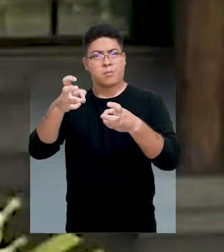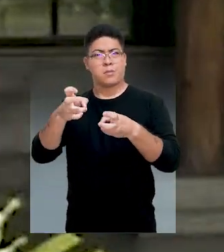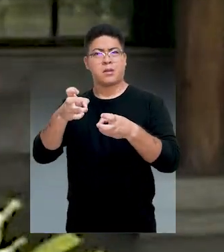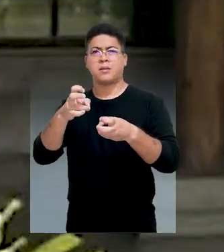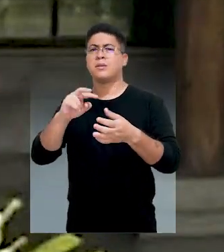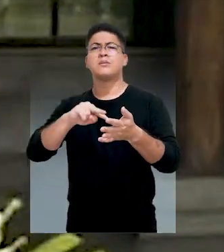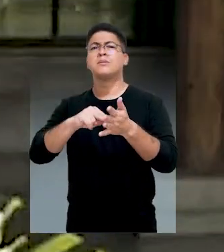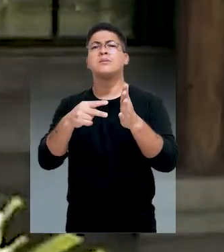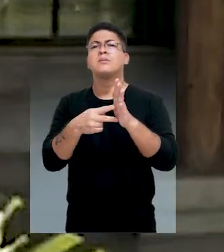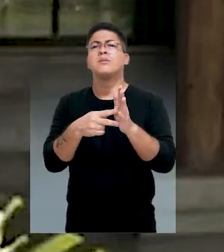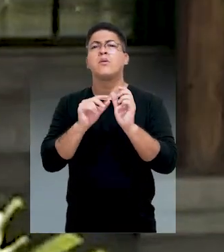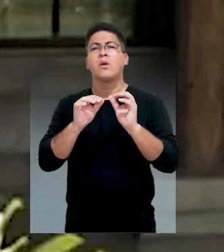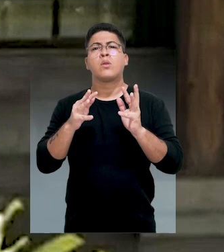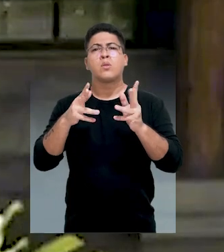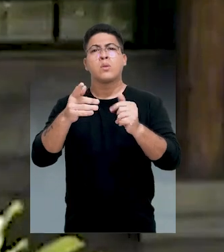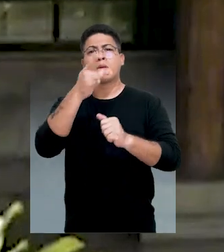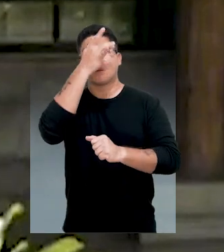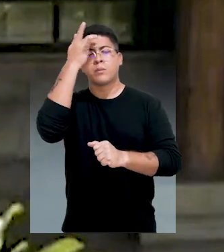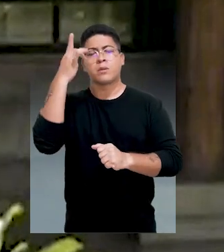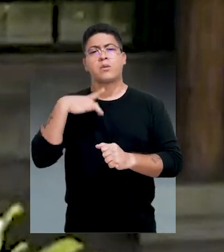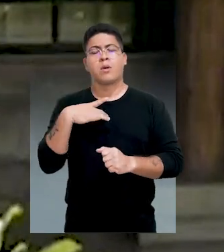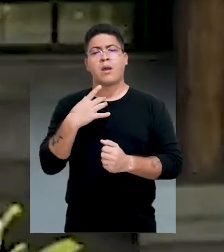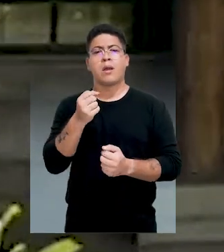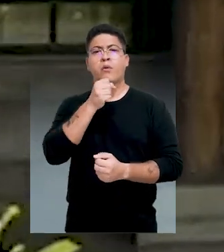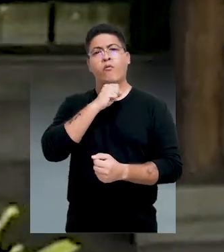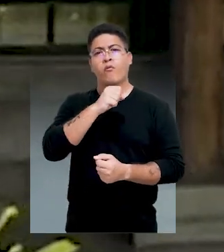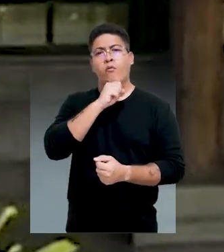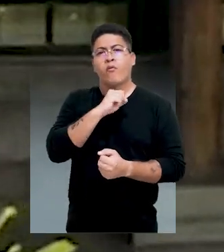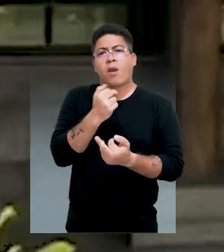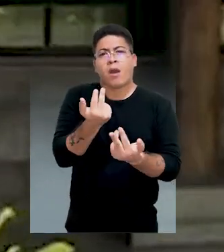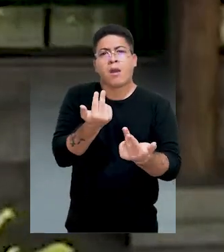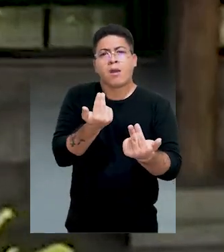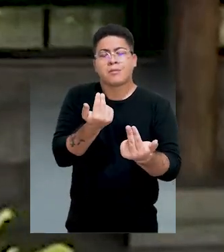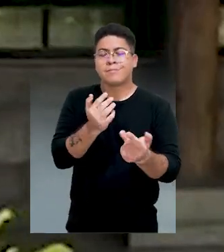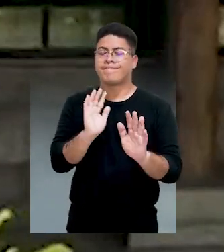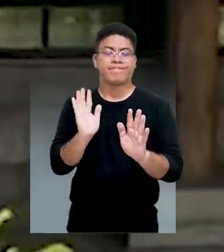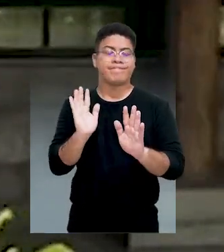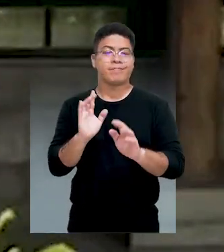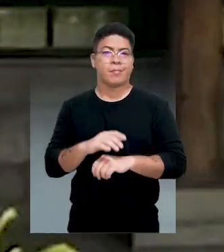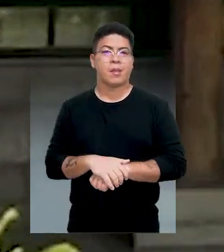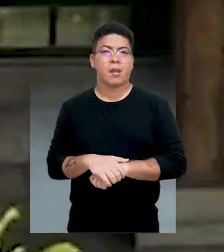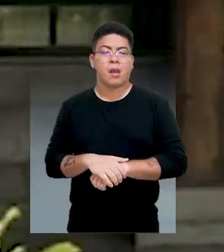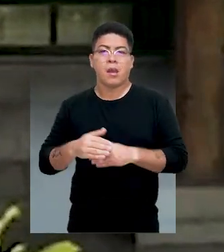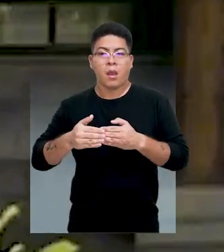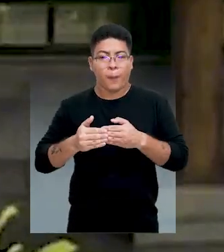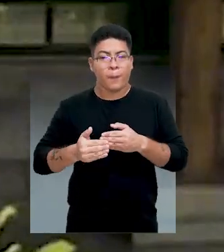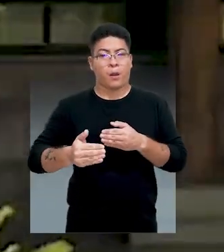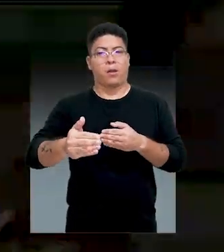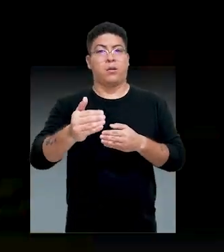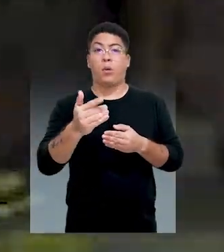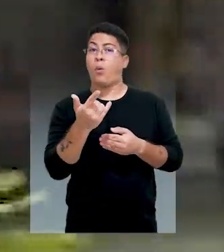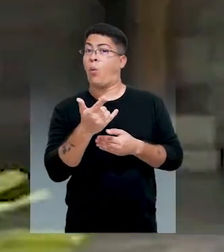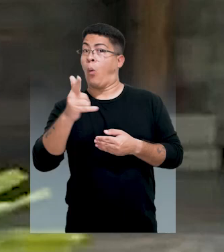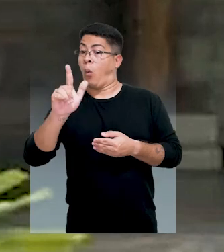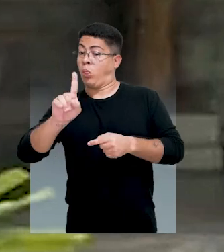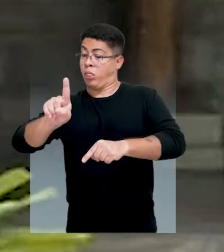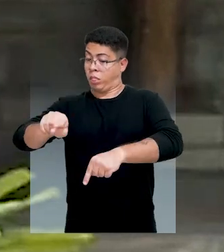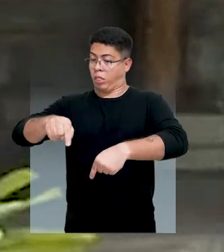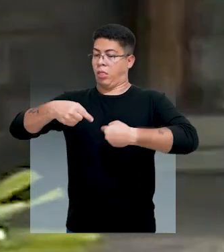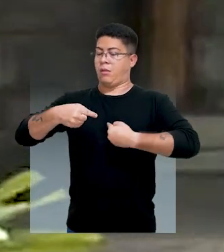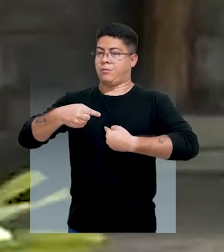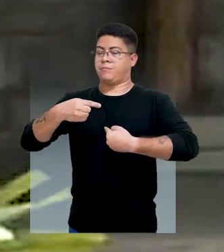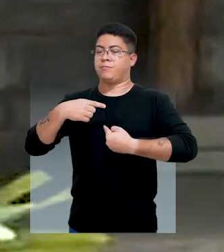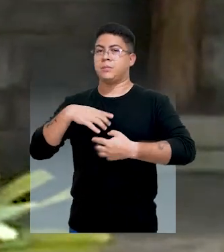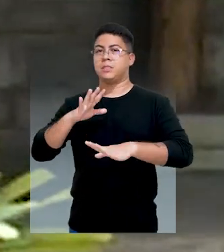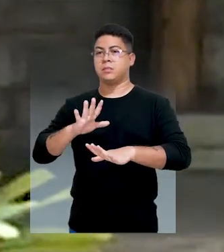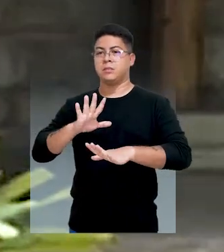significa que todas vão apresentar o mesmo envelhecimento, já que a senescência precoce também sofre influência de outros fatores. Mas calma, que